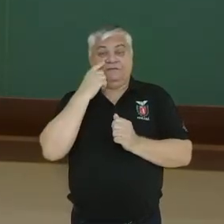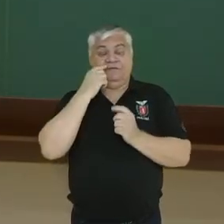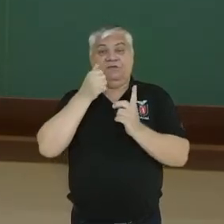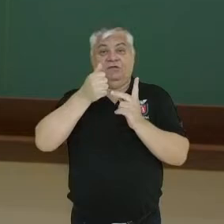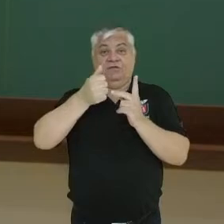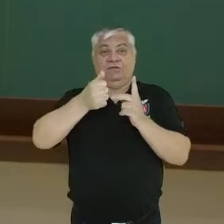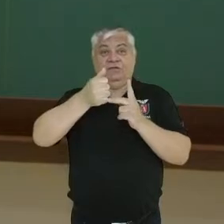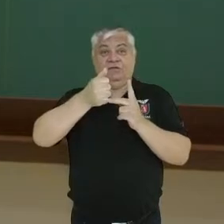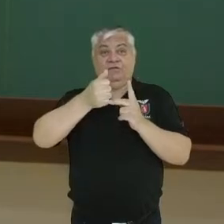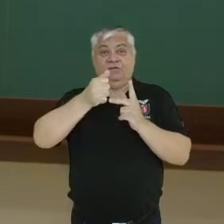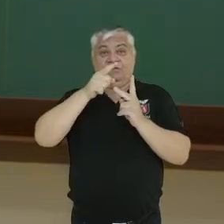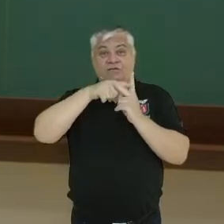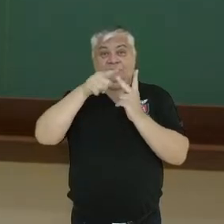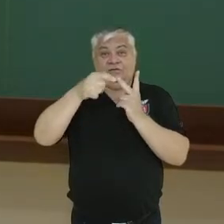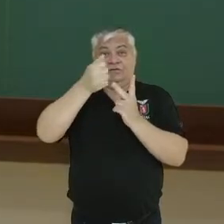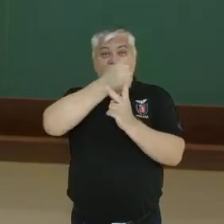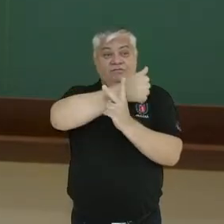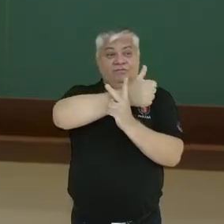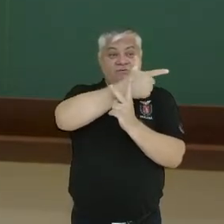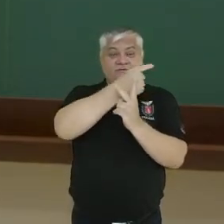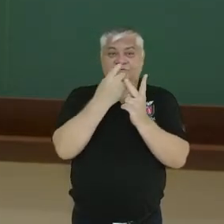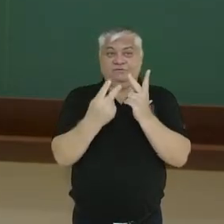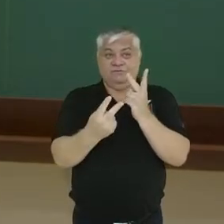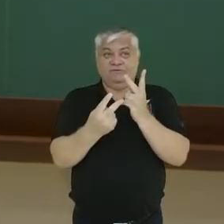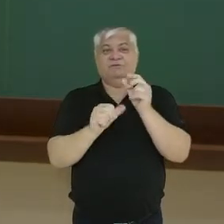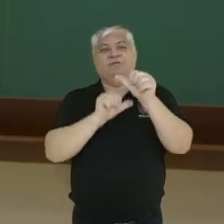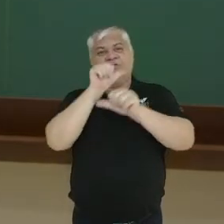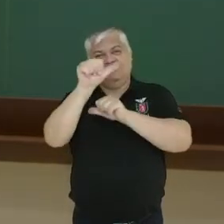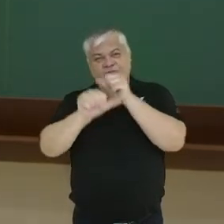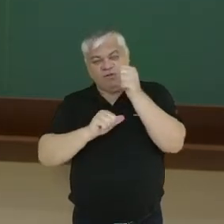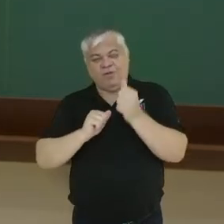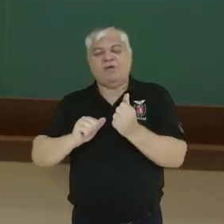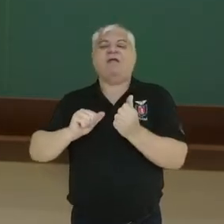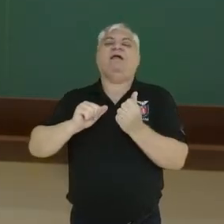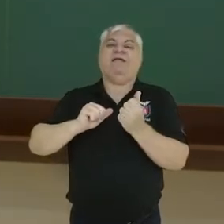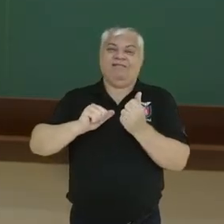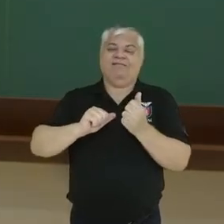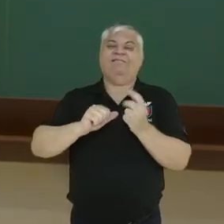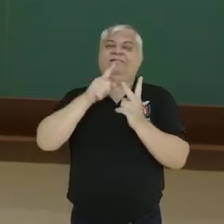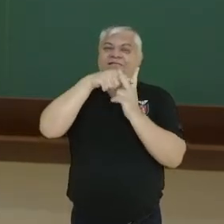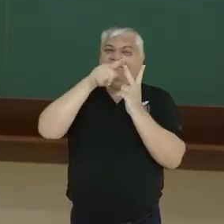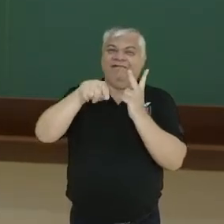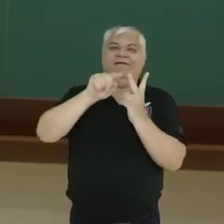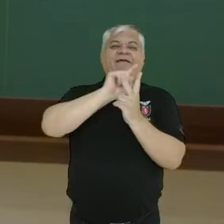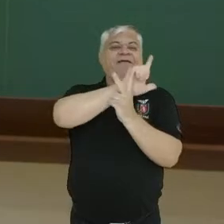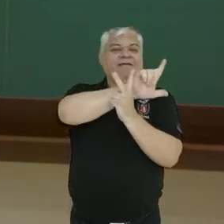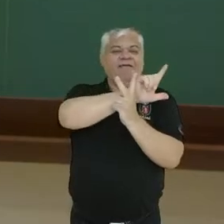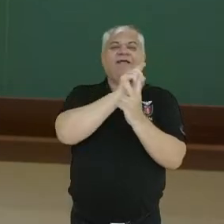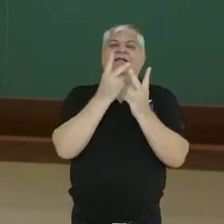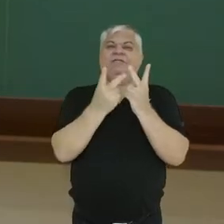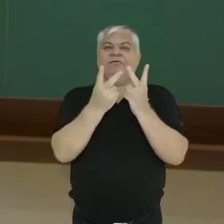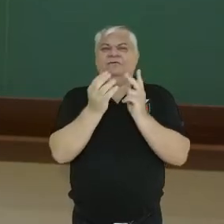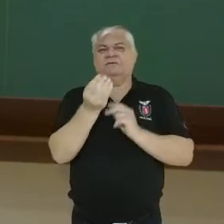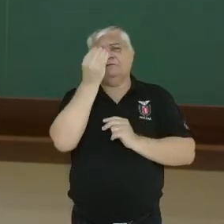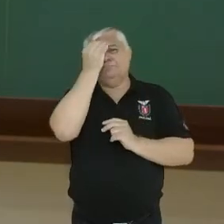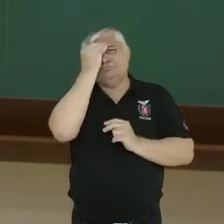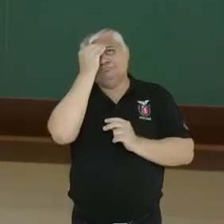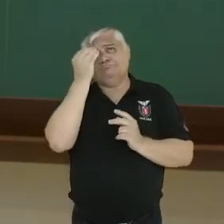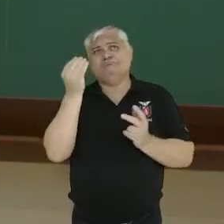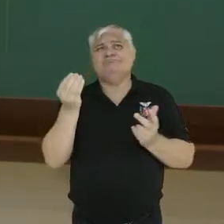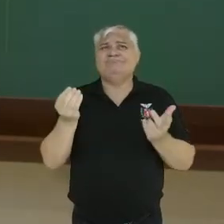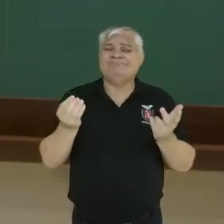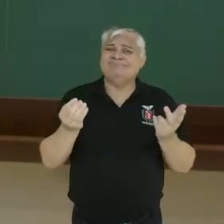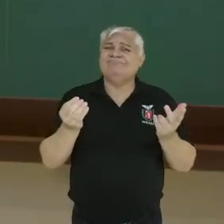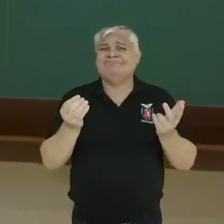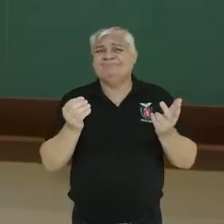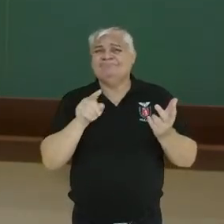12? 12 raiz de 2. Então, essa relação vale para qualquer quadrado. Precisa decorar? Se você tiver